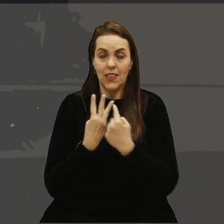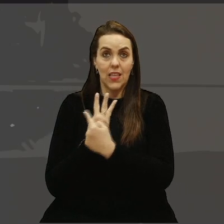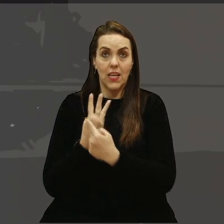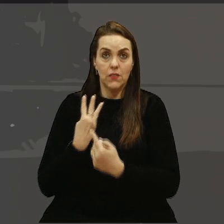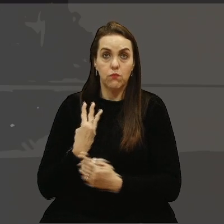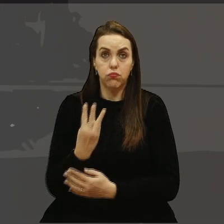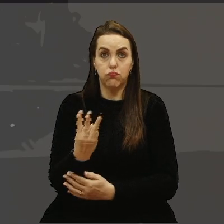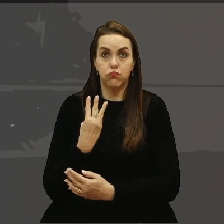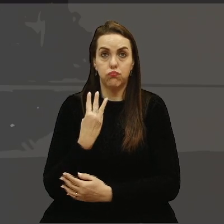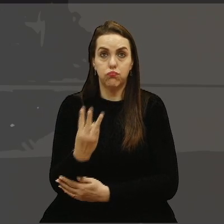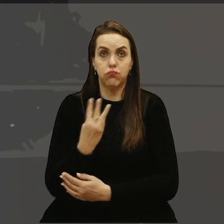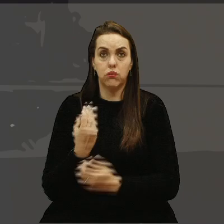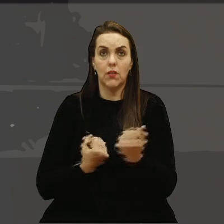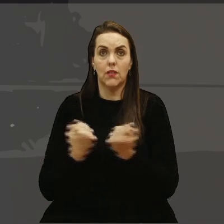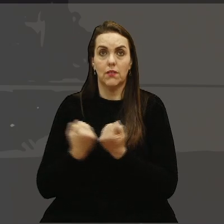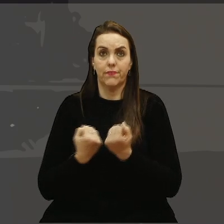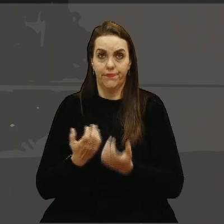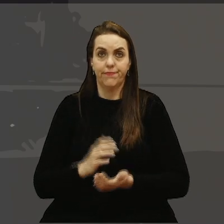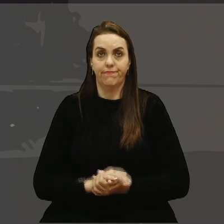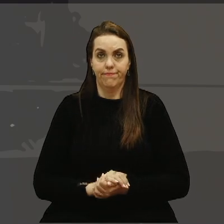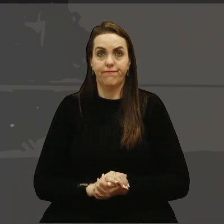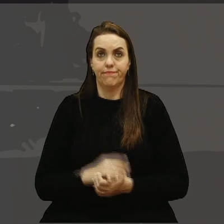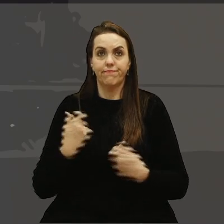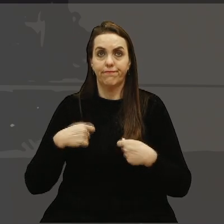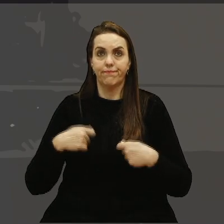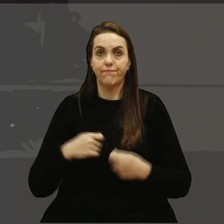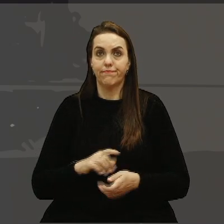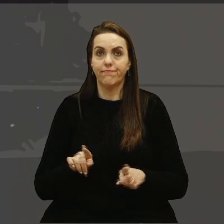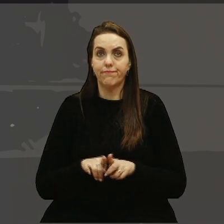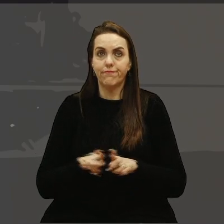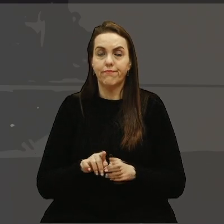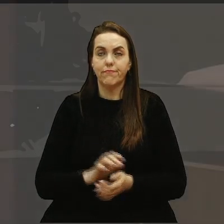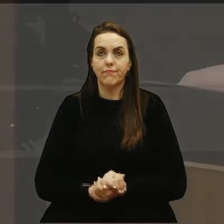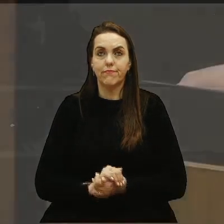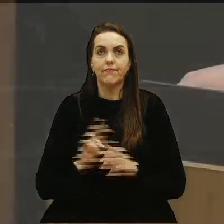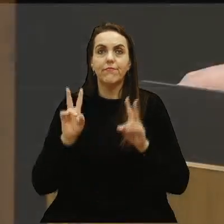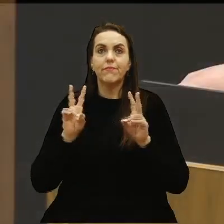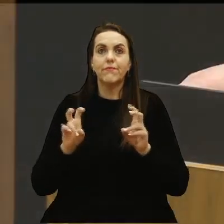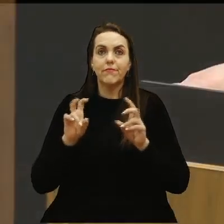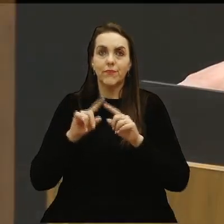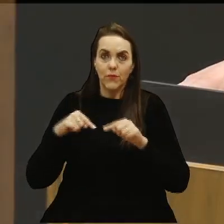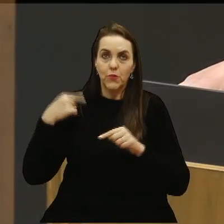para trânsito de veículos. Seria isso. Tá bem? Próximo assunto.